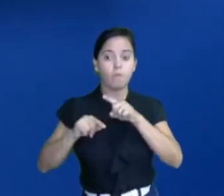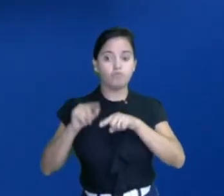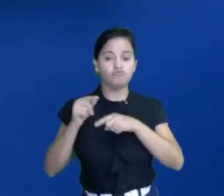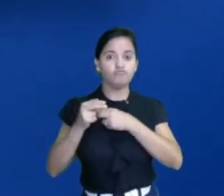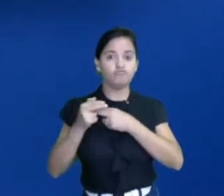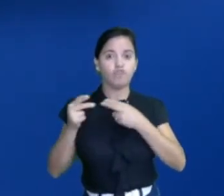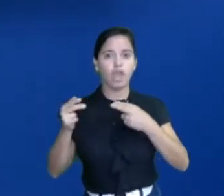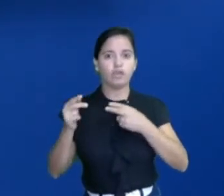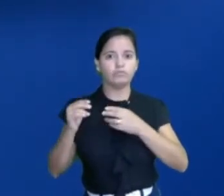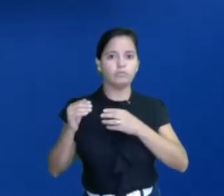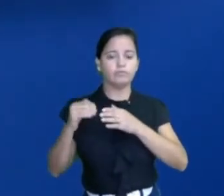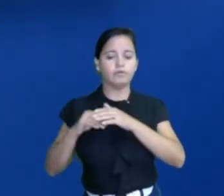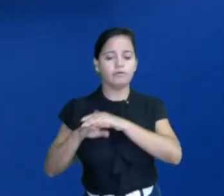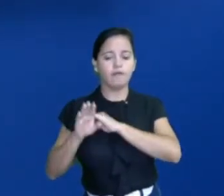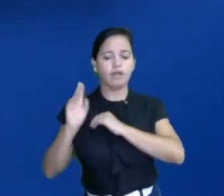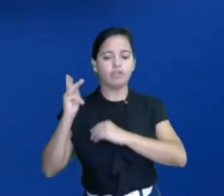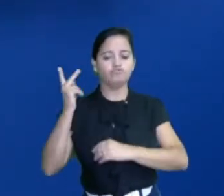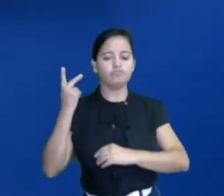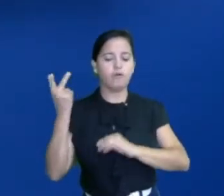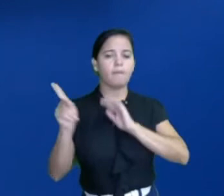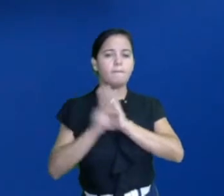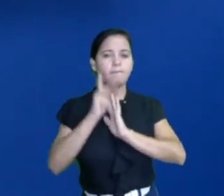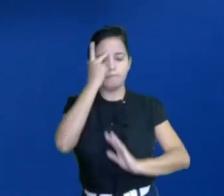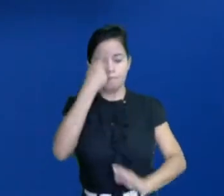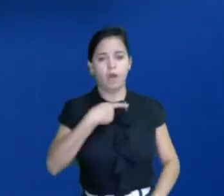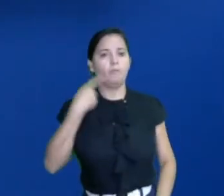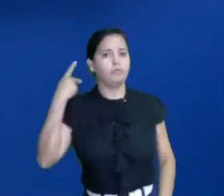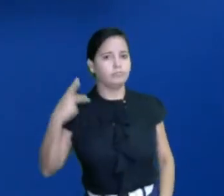patrimônio pessoal dela, entendeu?